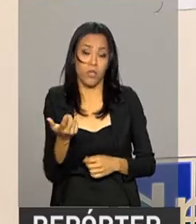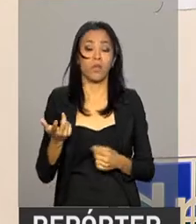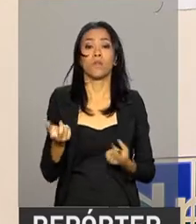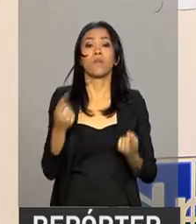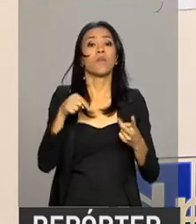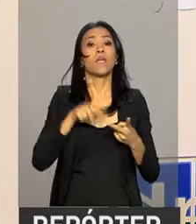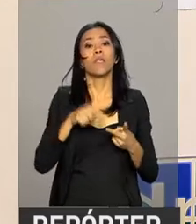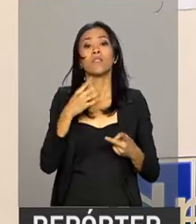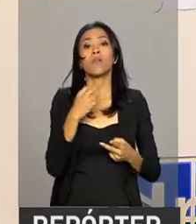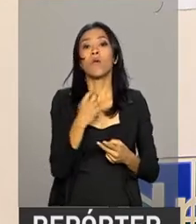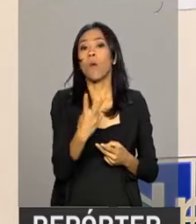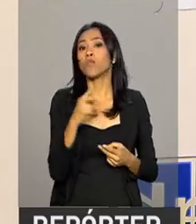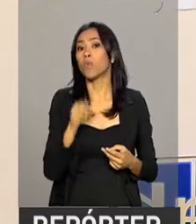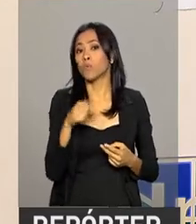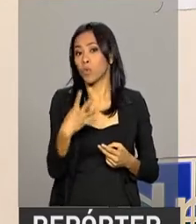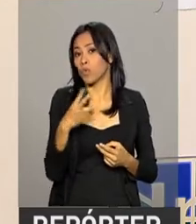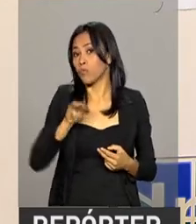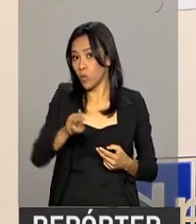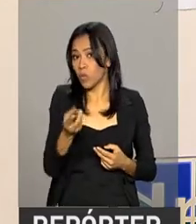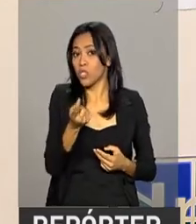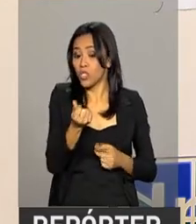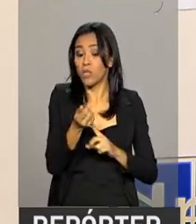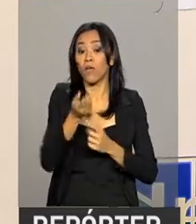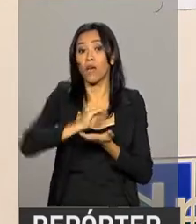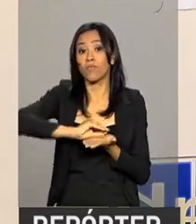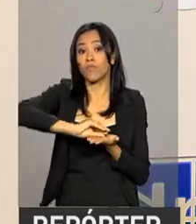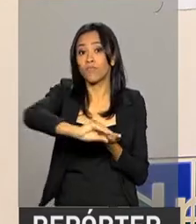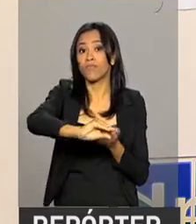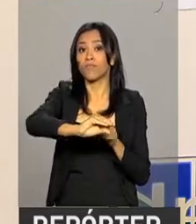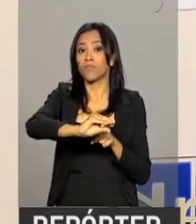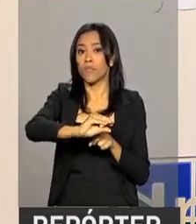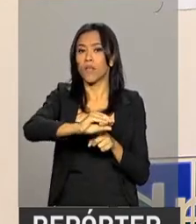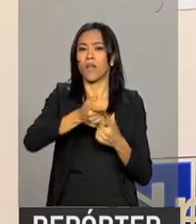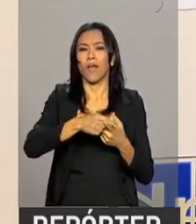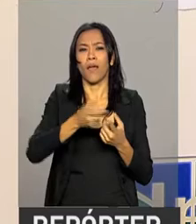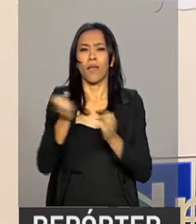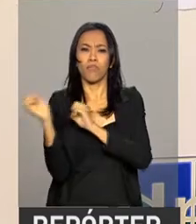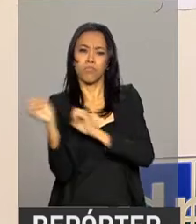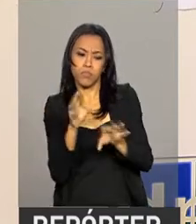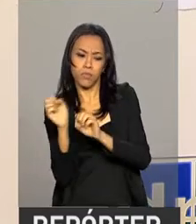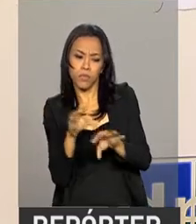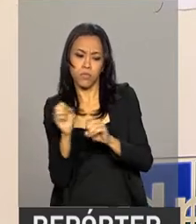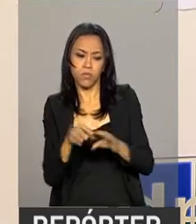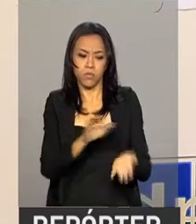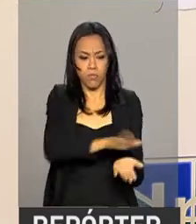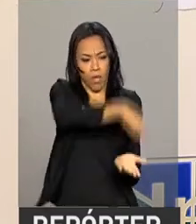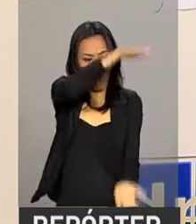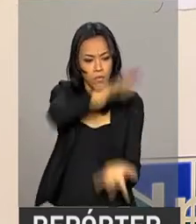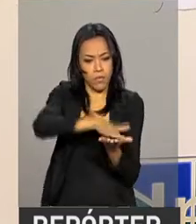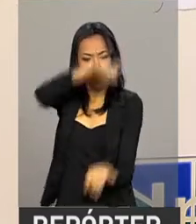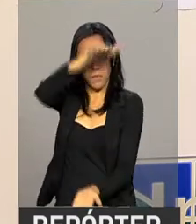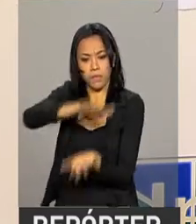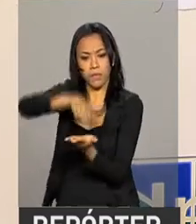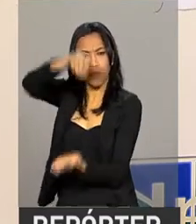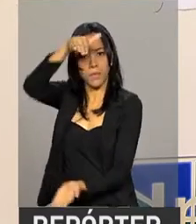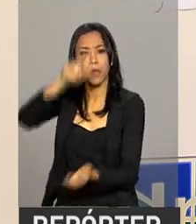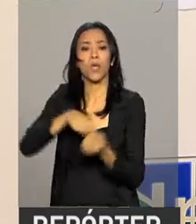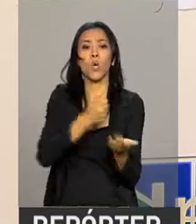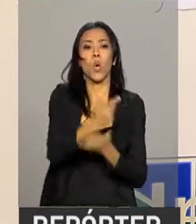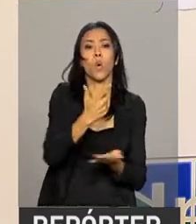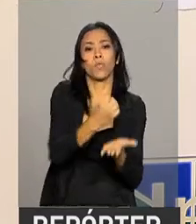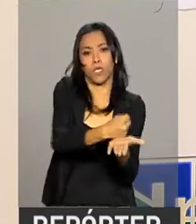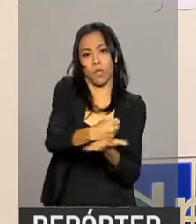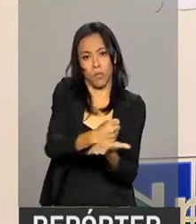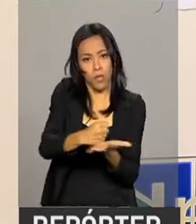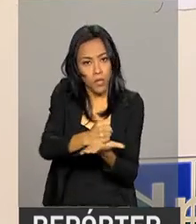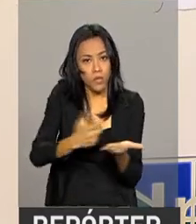diferença de 4,2 milhões a gente vai investir no abastecimento dos nossos almoxarifados, bem como insumos, medicamentos,